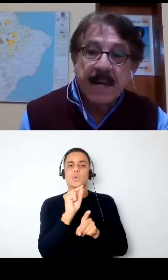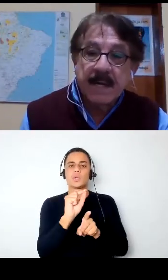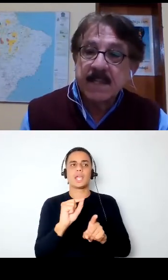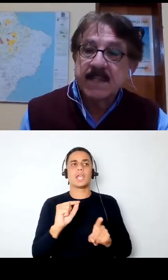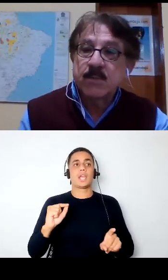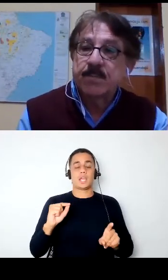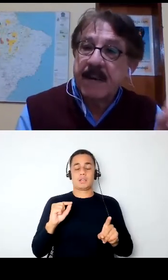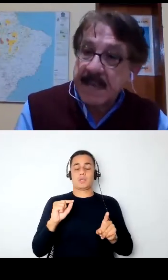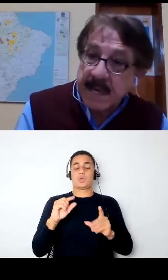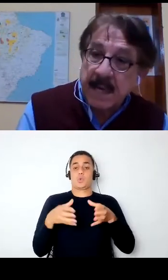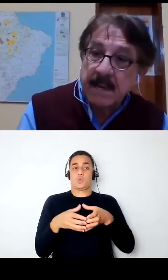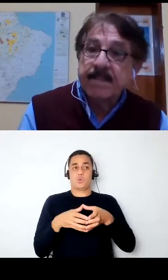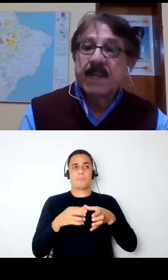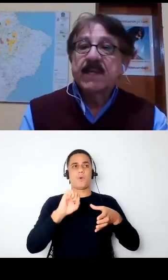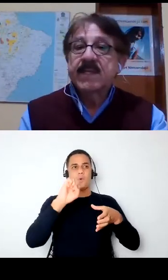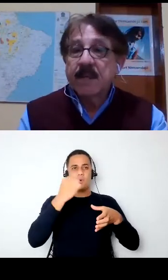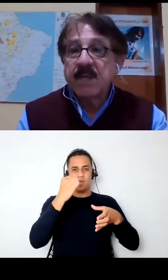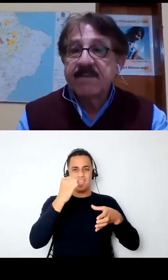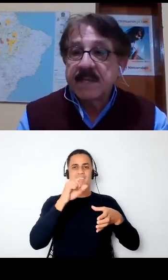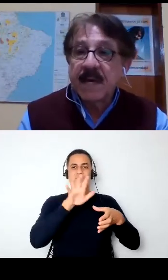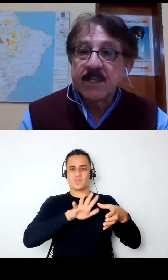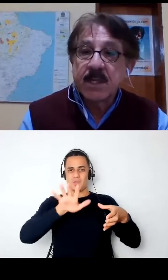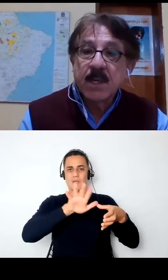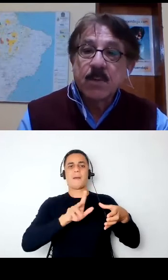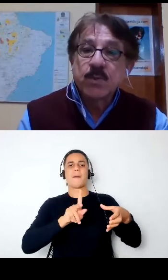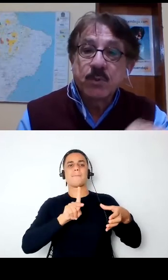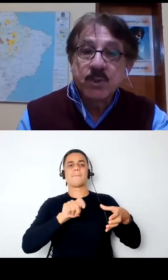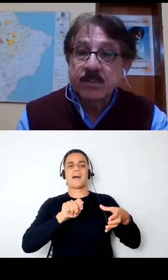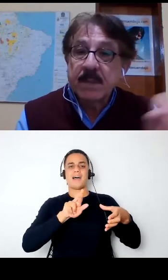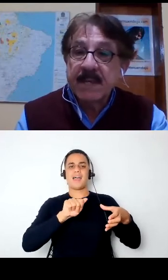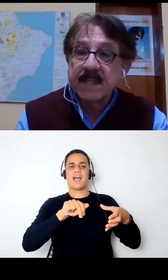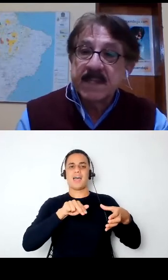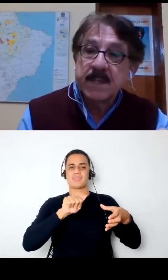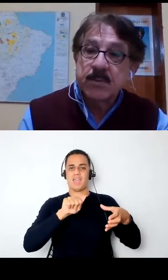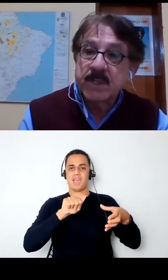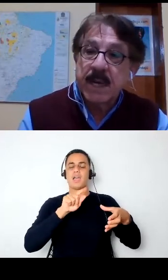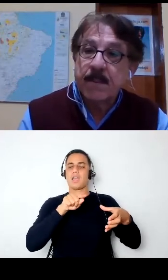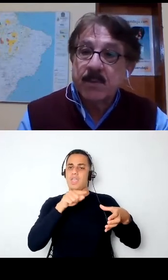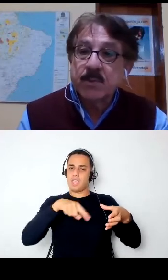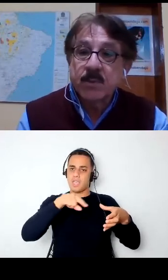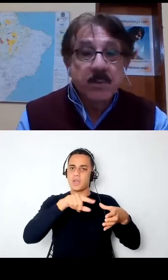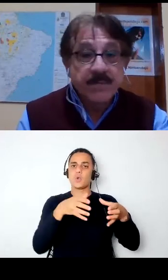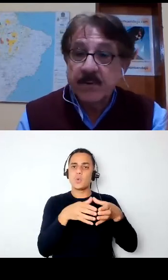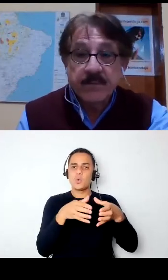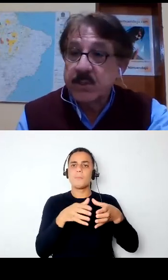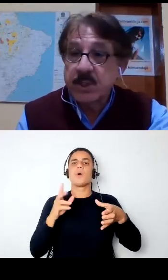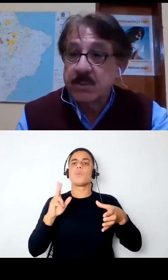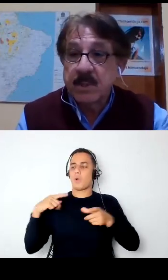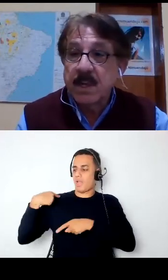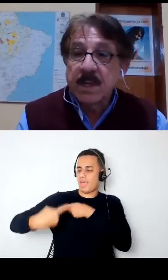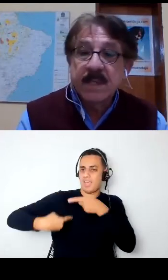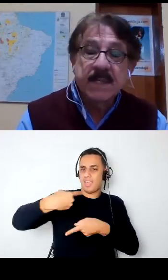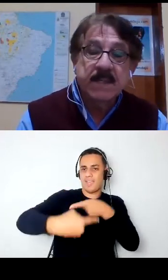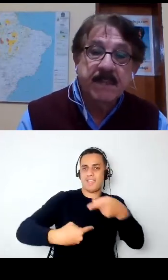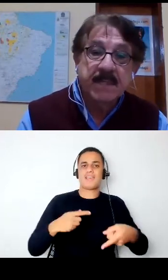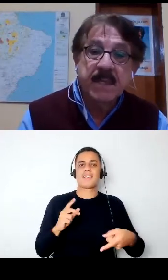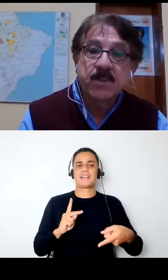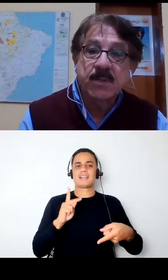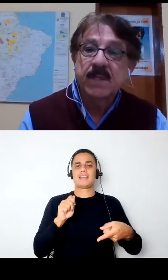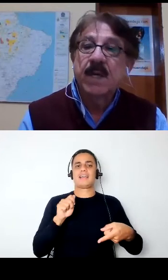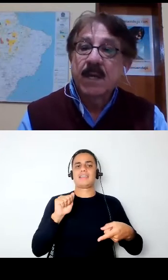no Pará, que são os Panará, são, na verdade, os últimos remanescentes dos Kayapó do Sul que foram fugindo